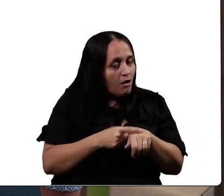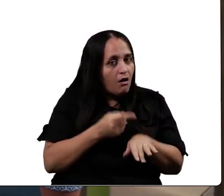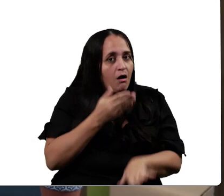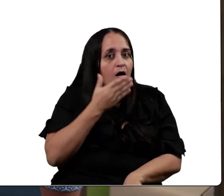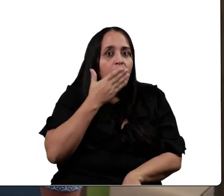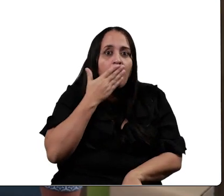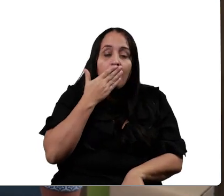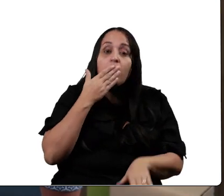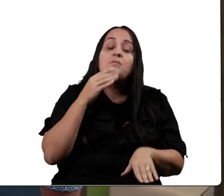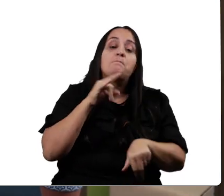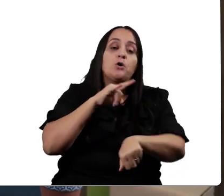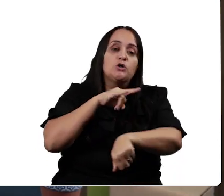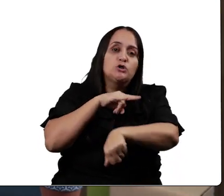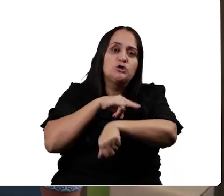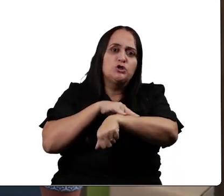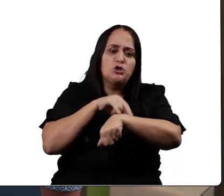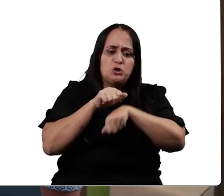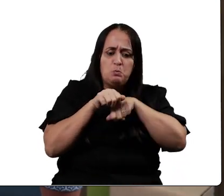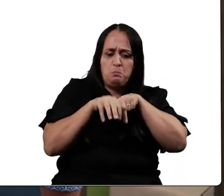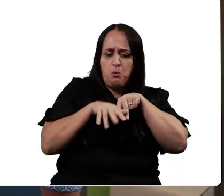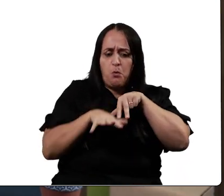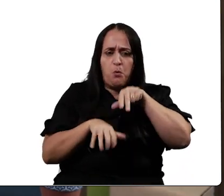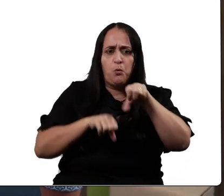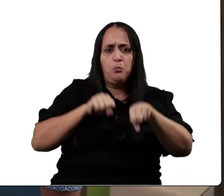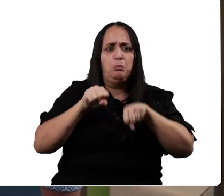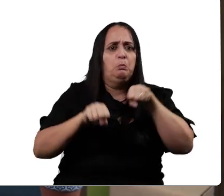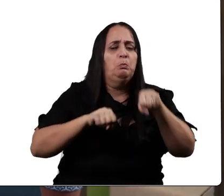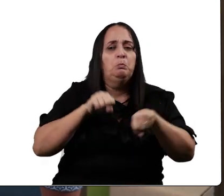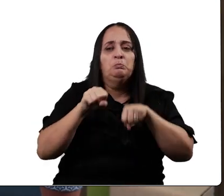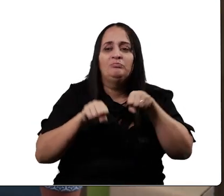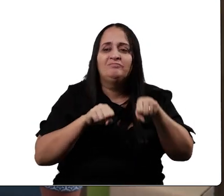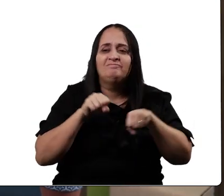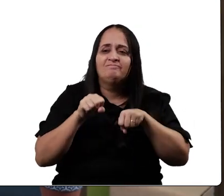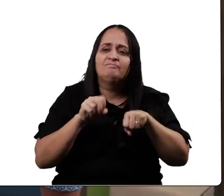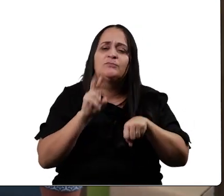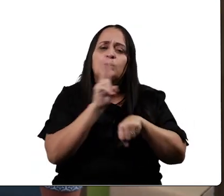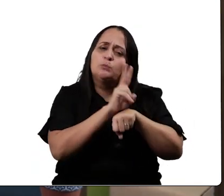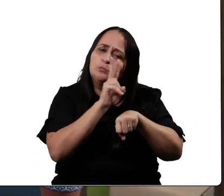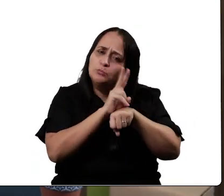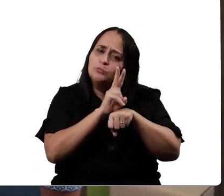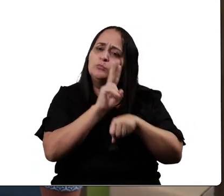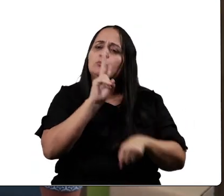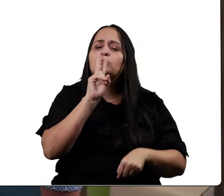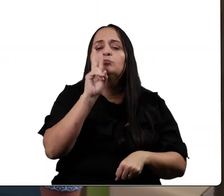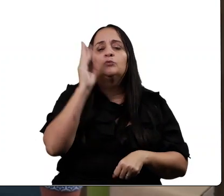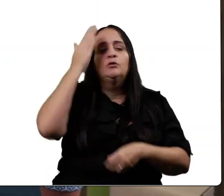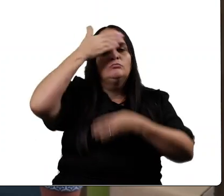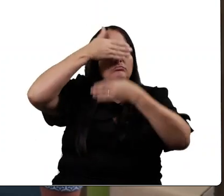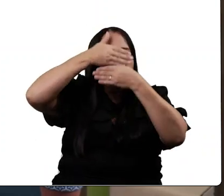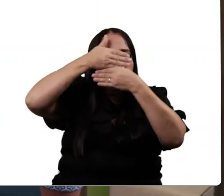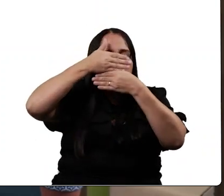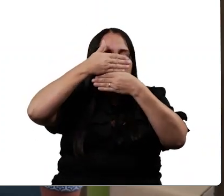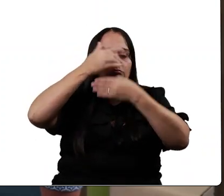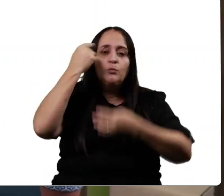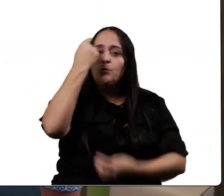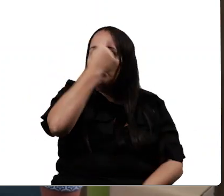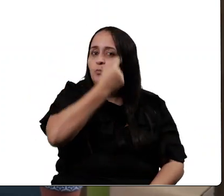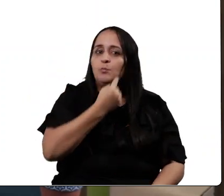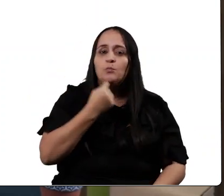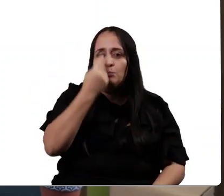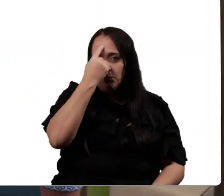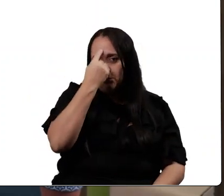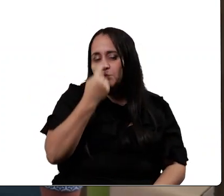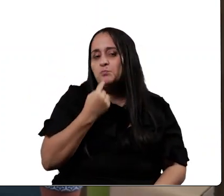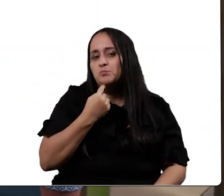mostrando esse tipo de situação, né? Claro, preservando o ciclista,